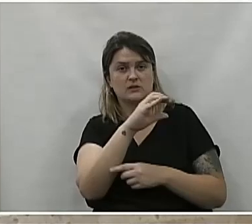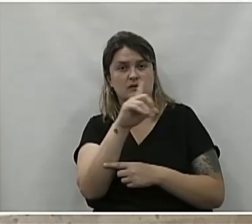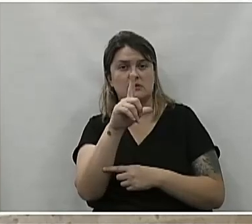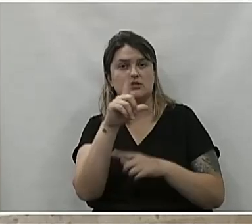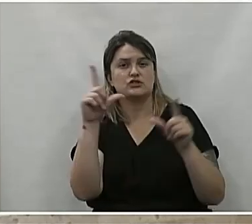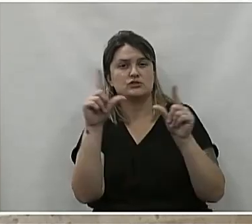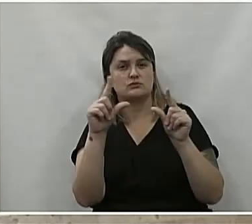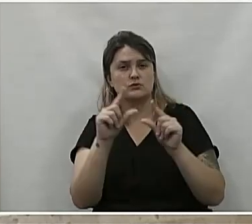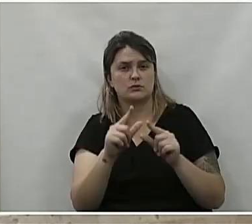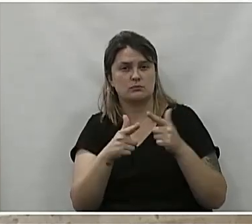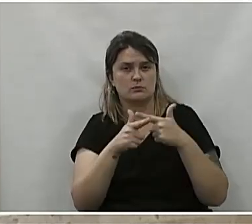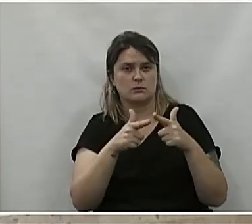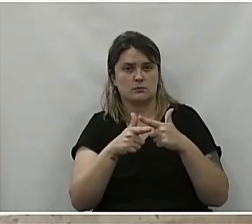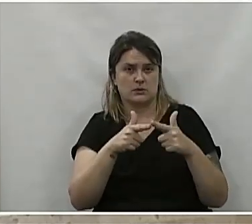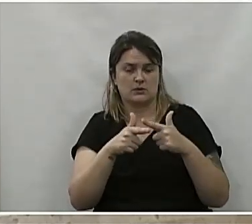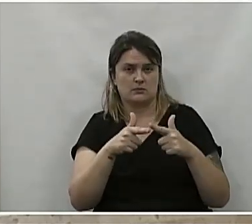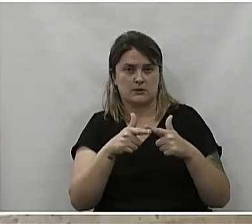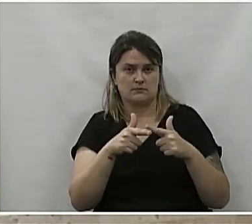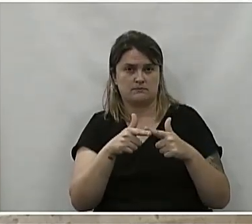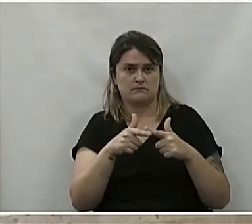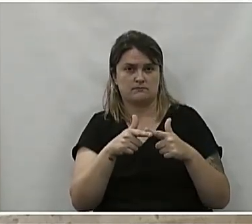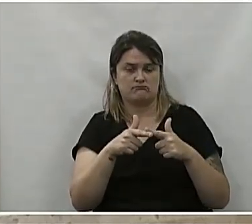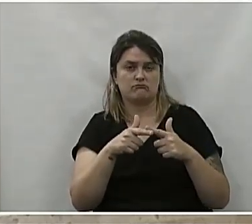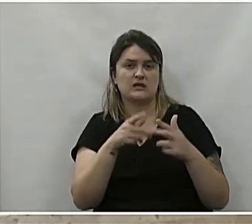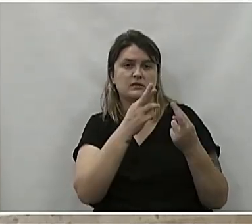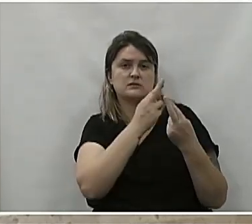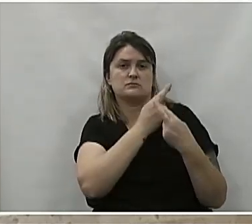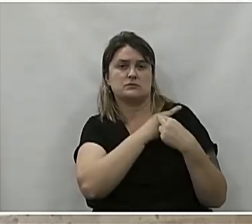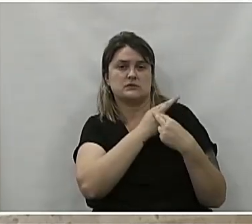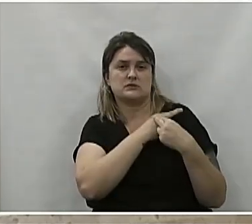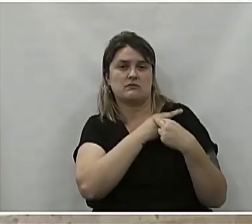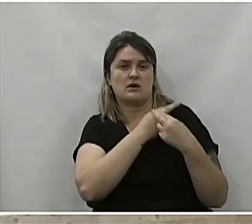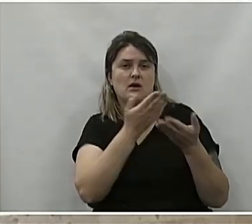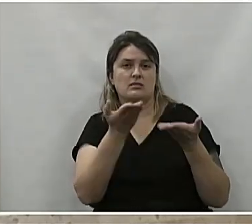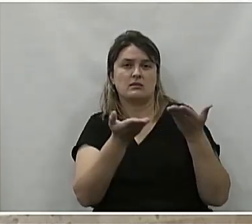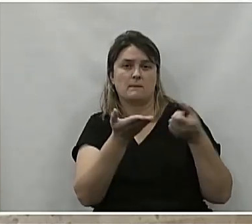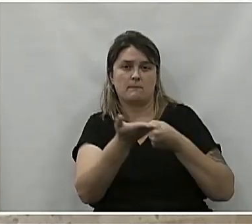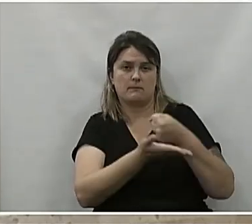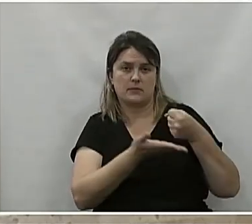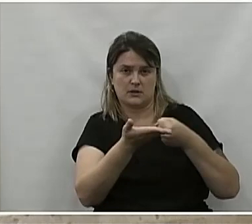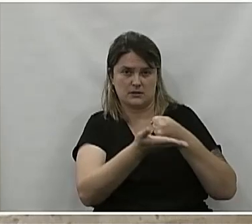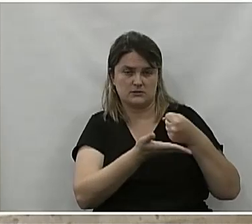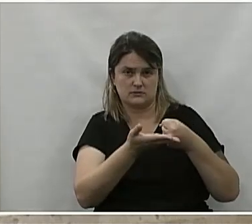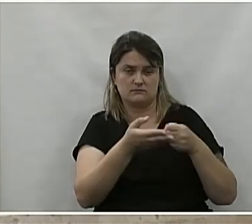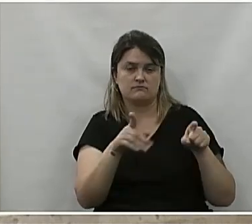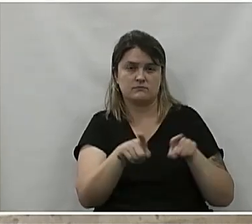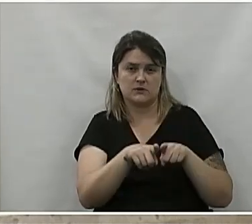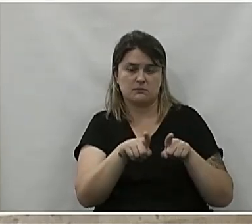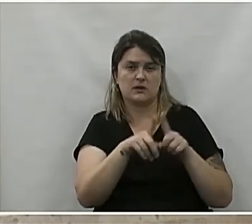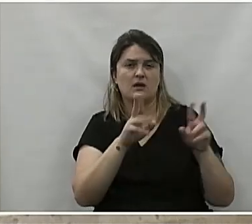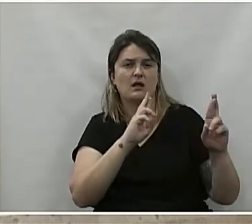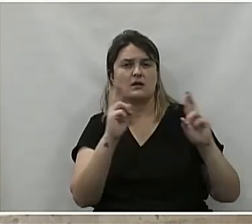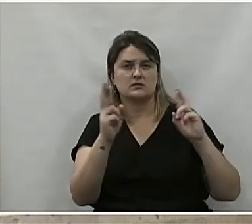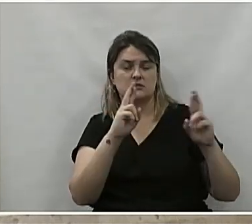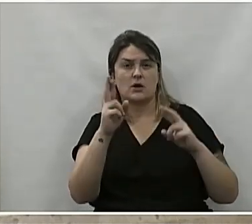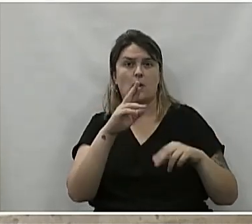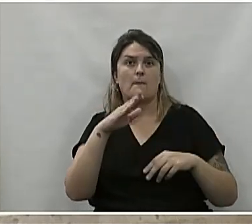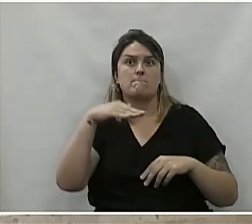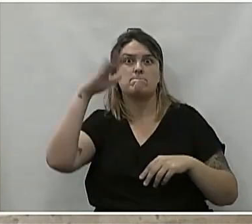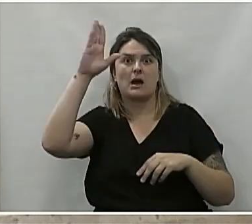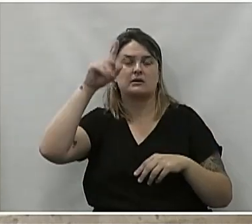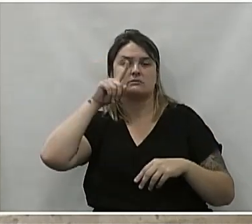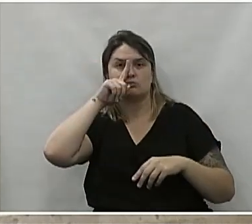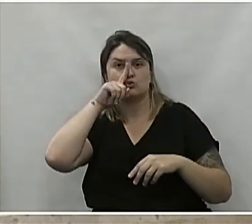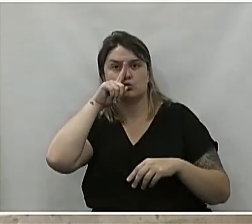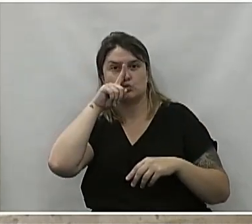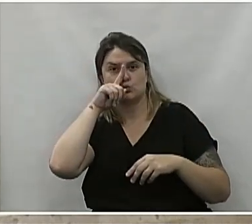baixo risco Sendo de competência Da atenção básica Também em relação Aos pacientes De alto e médio